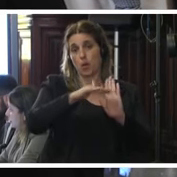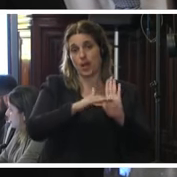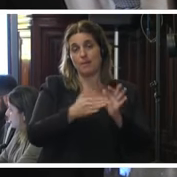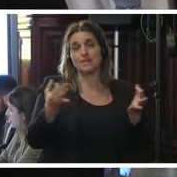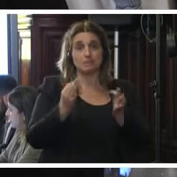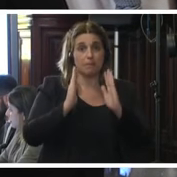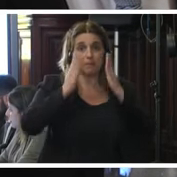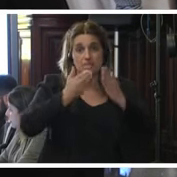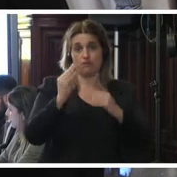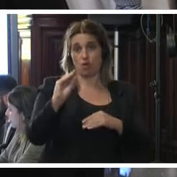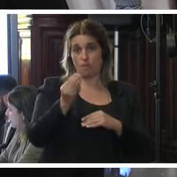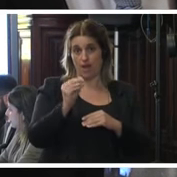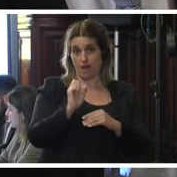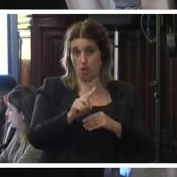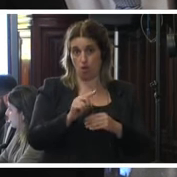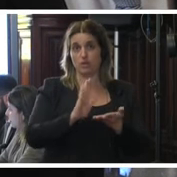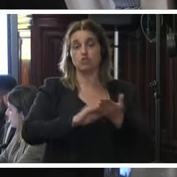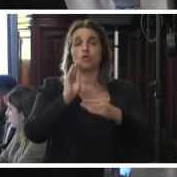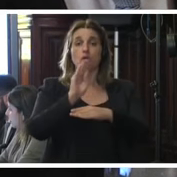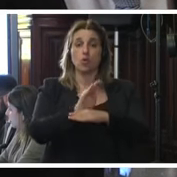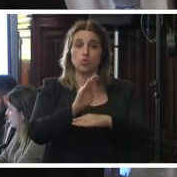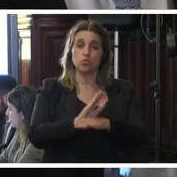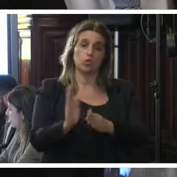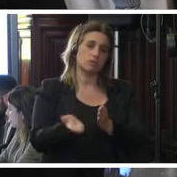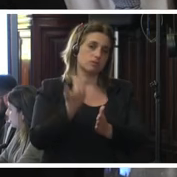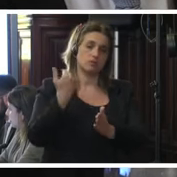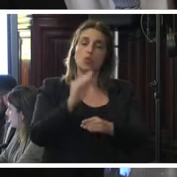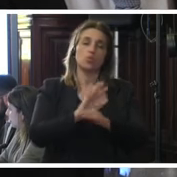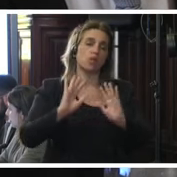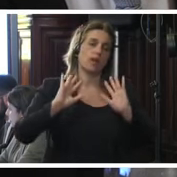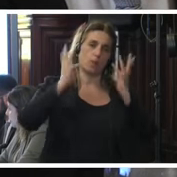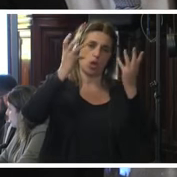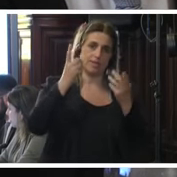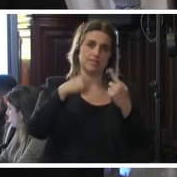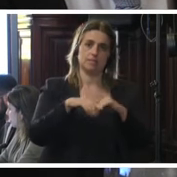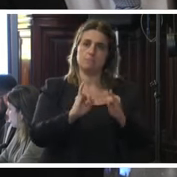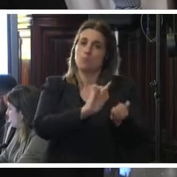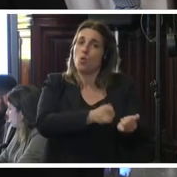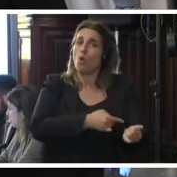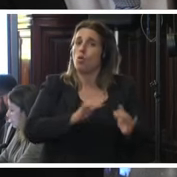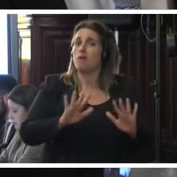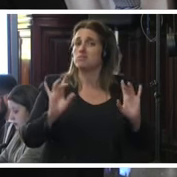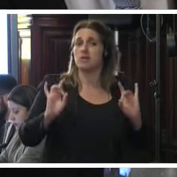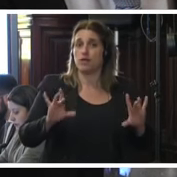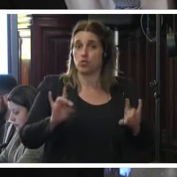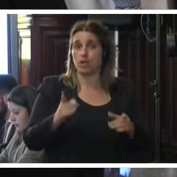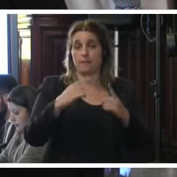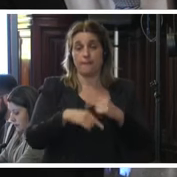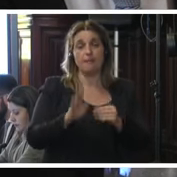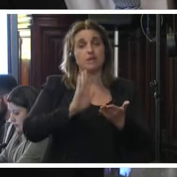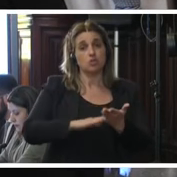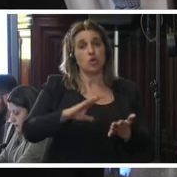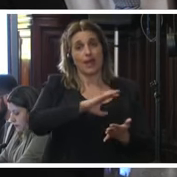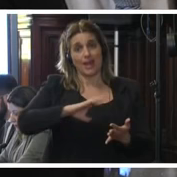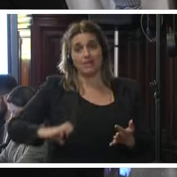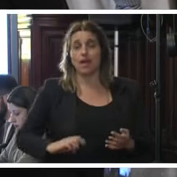violência, aprimoramento da atuação do Estado com base no enfrentamento do racismo institucional e da